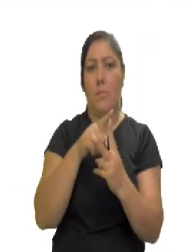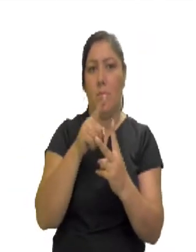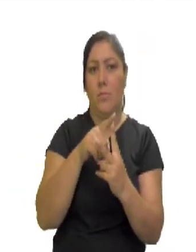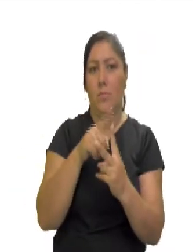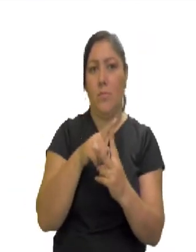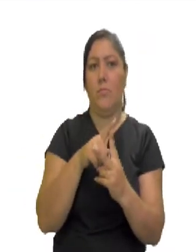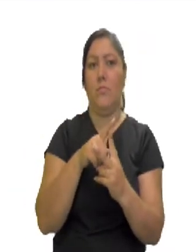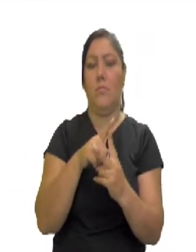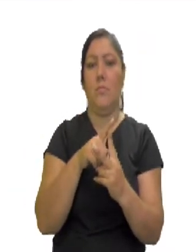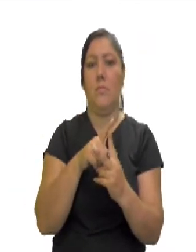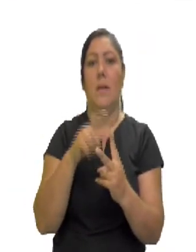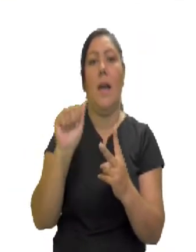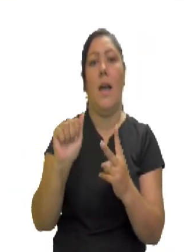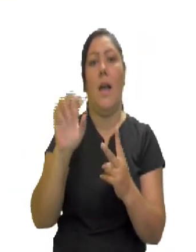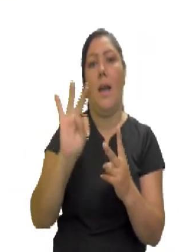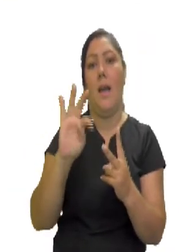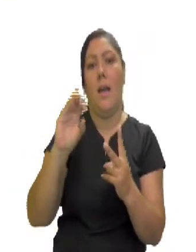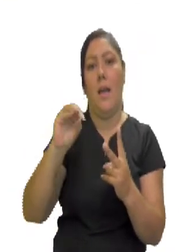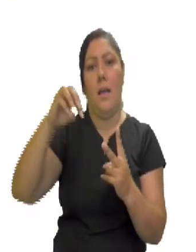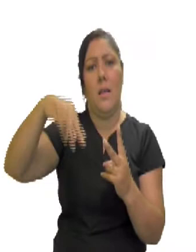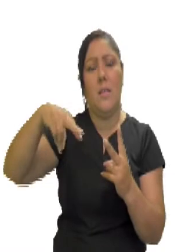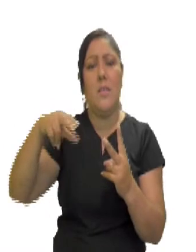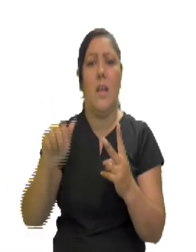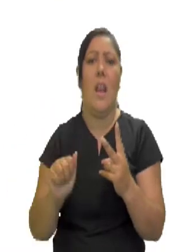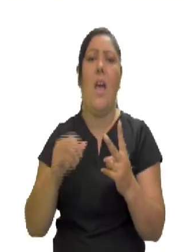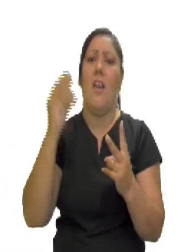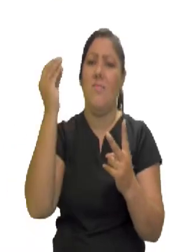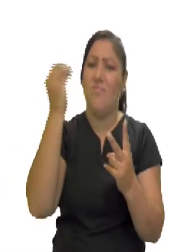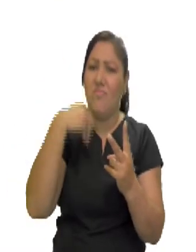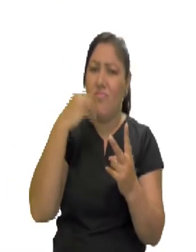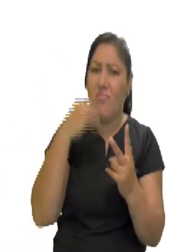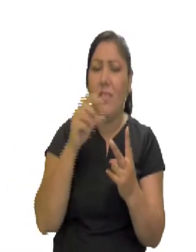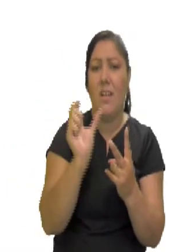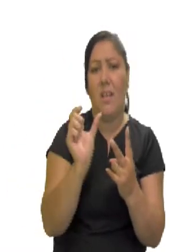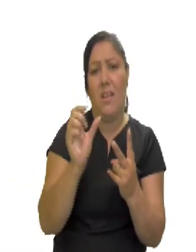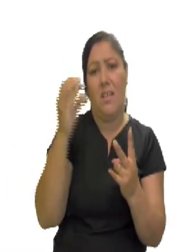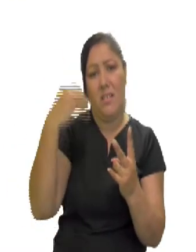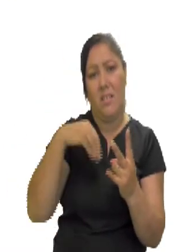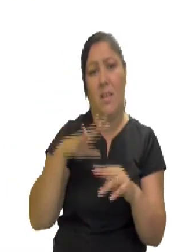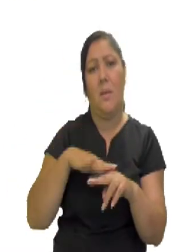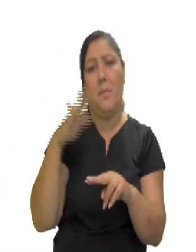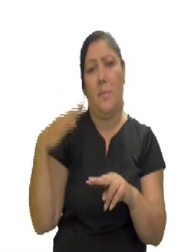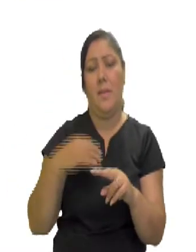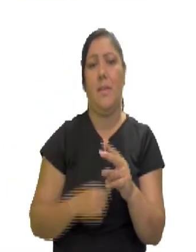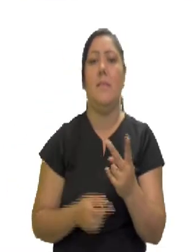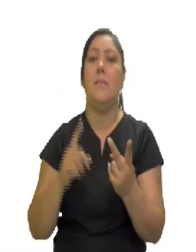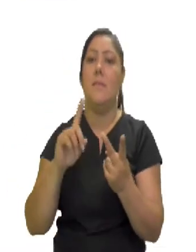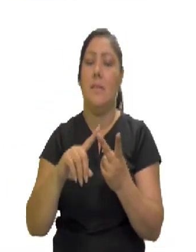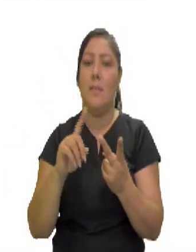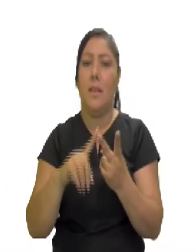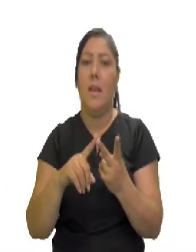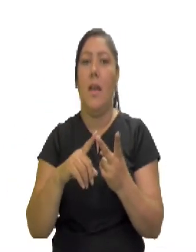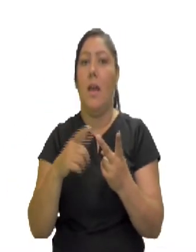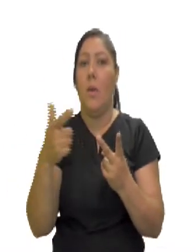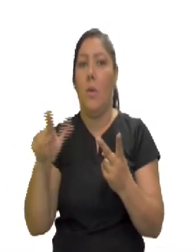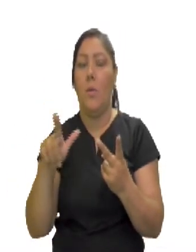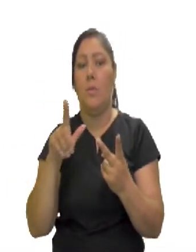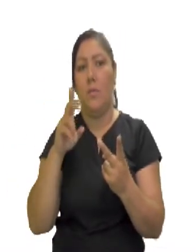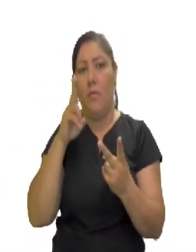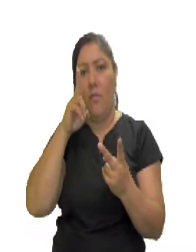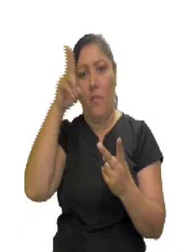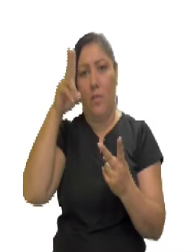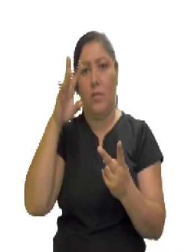sílaba átona a sílaba mais fraca da palavra, enquanto a tônica é a mais forte.